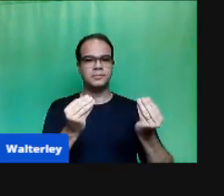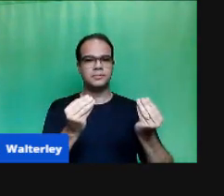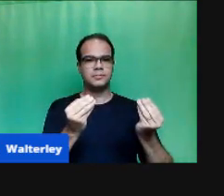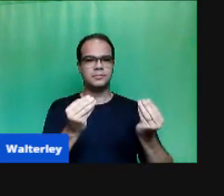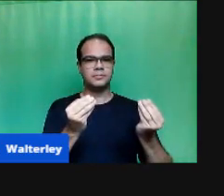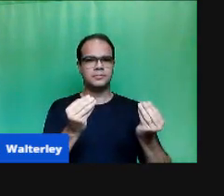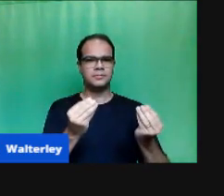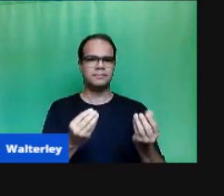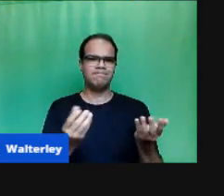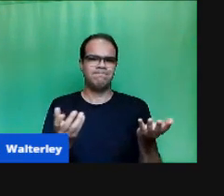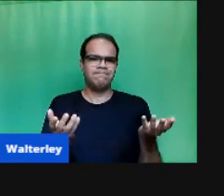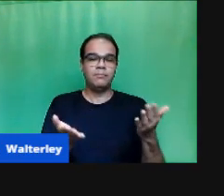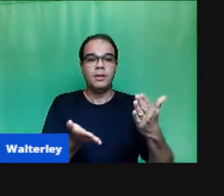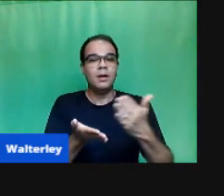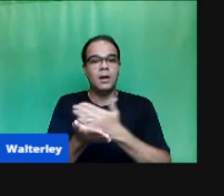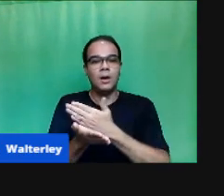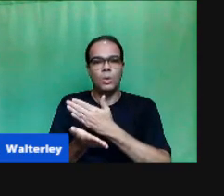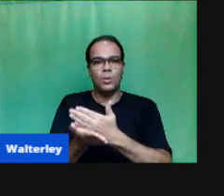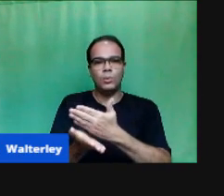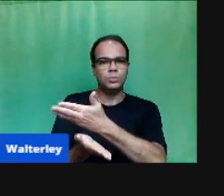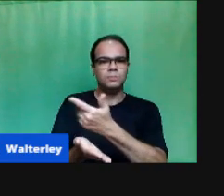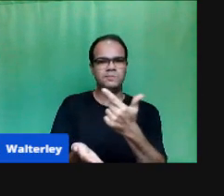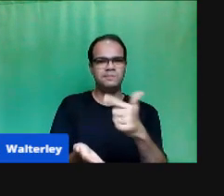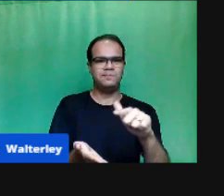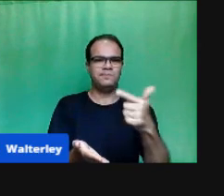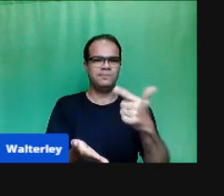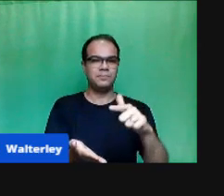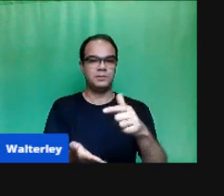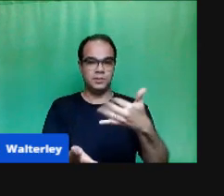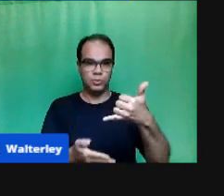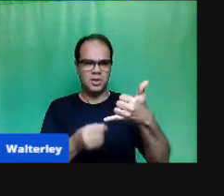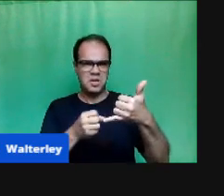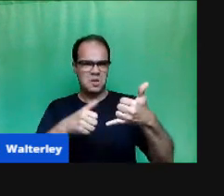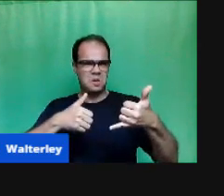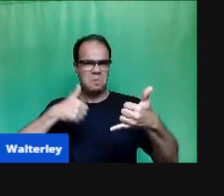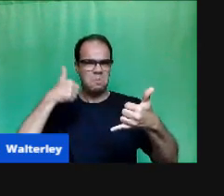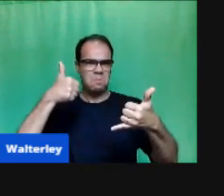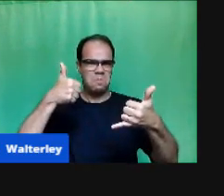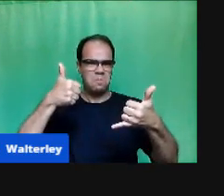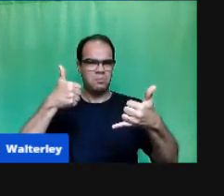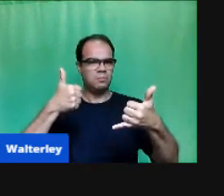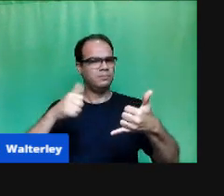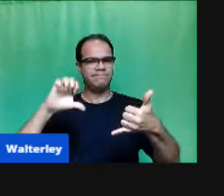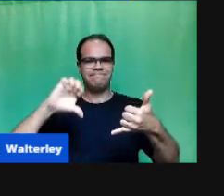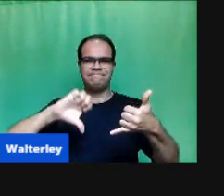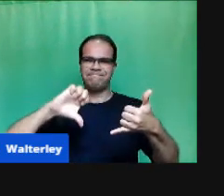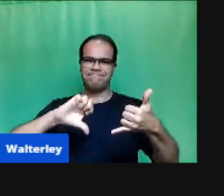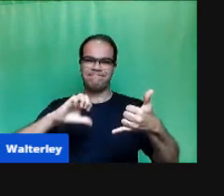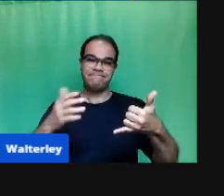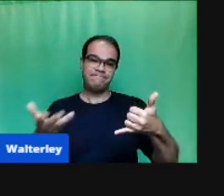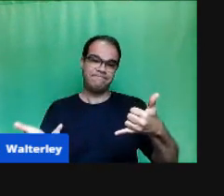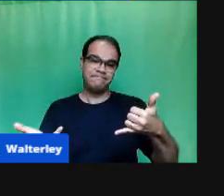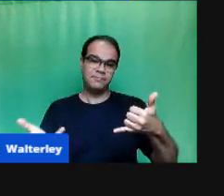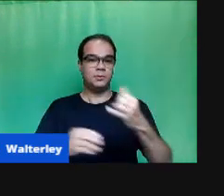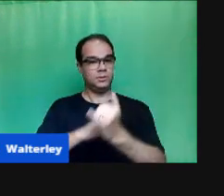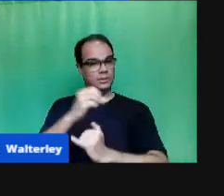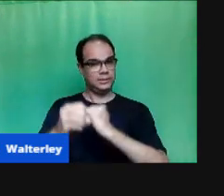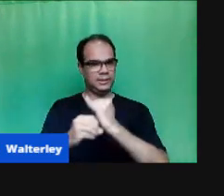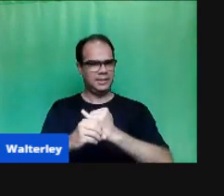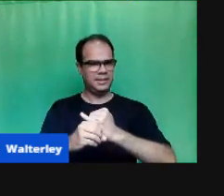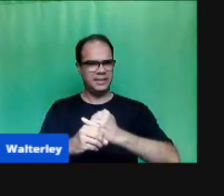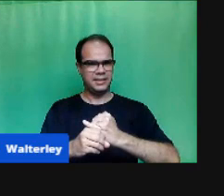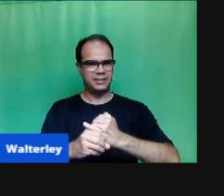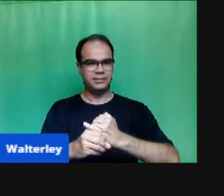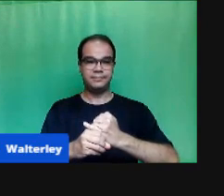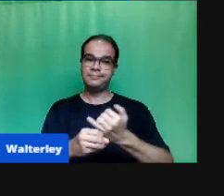Muitos alunos não têm um bom celular, não têm uma rede de internet, né?